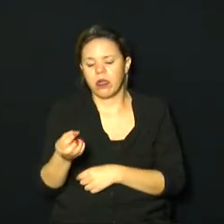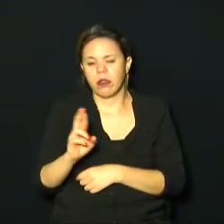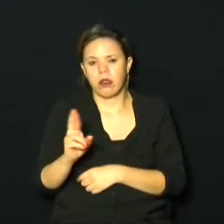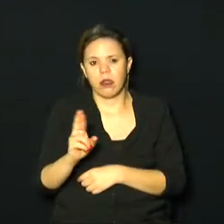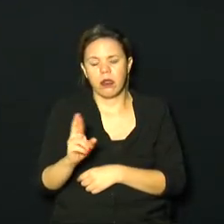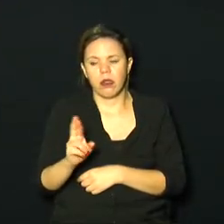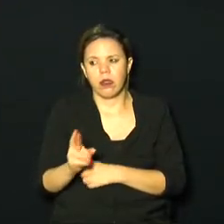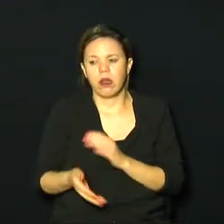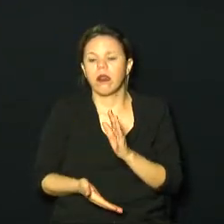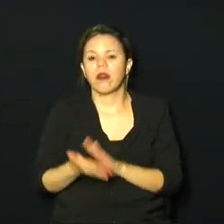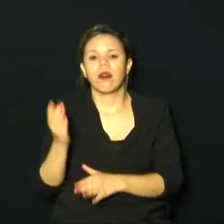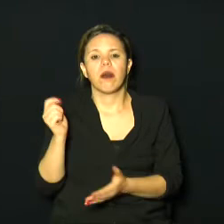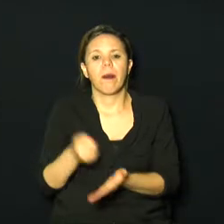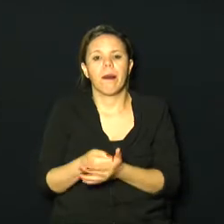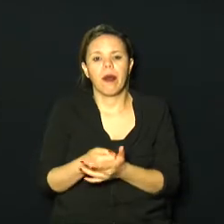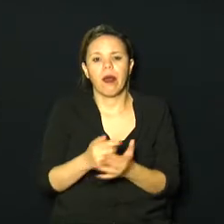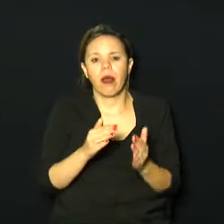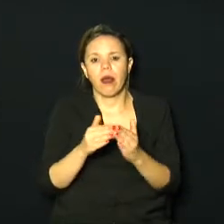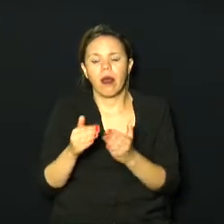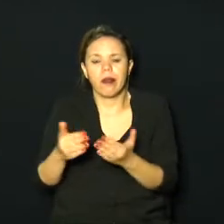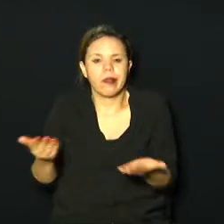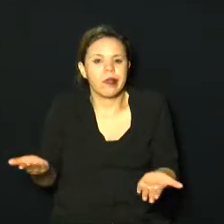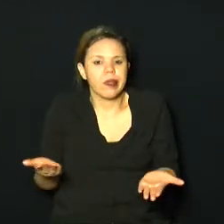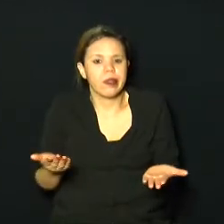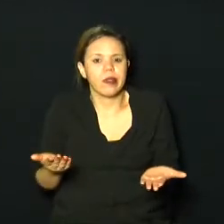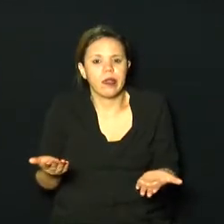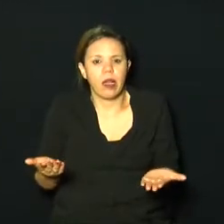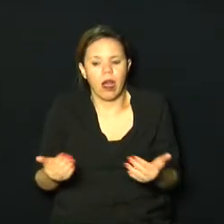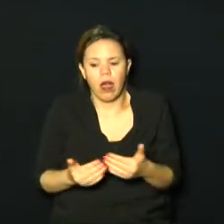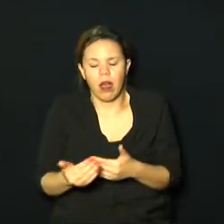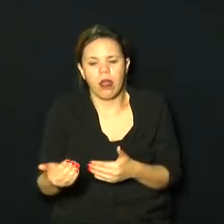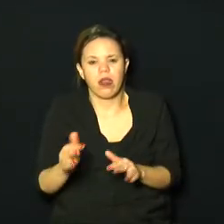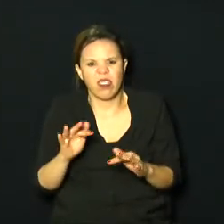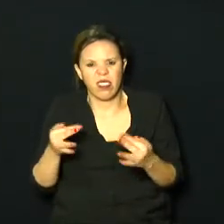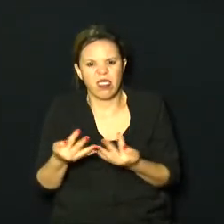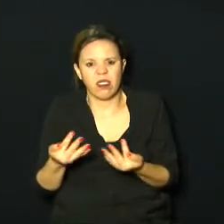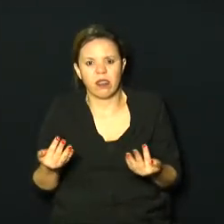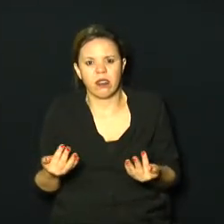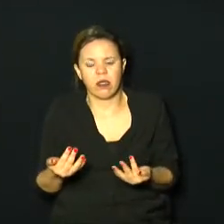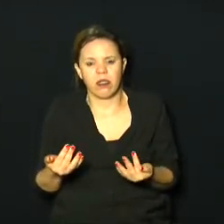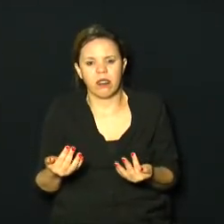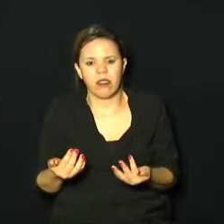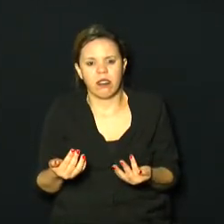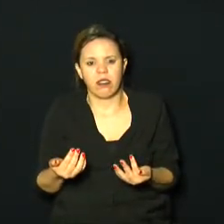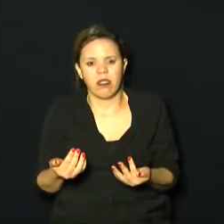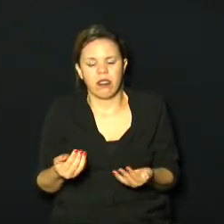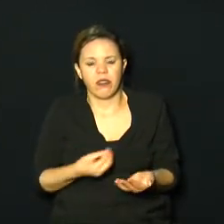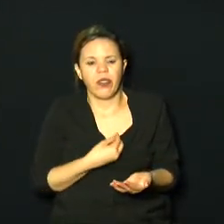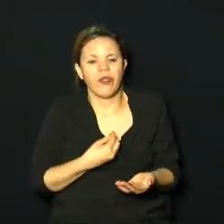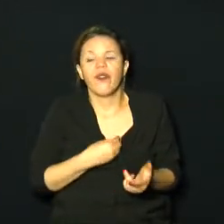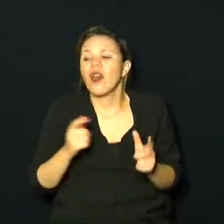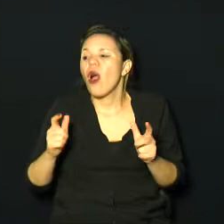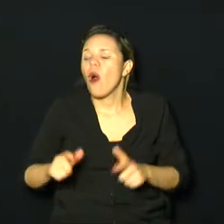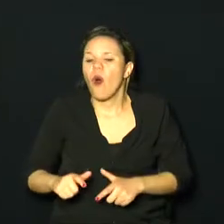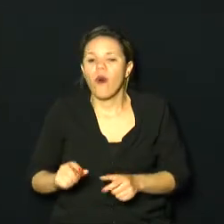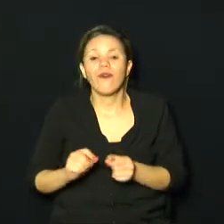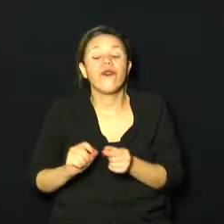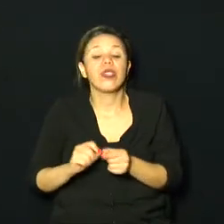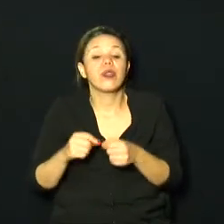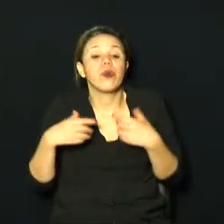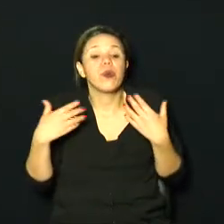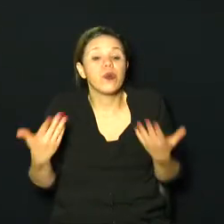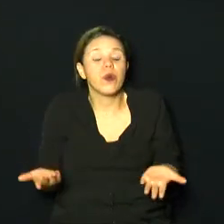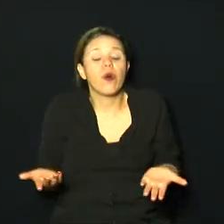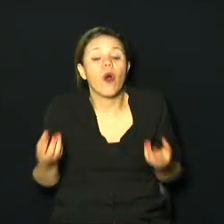se virando para arrumar moradia. Em plena pandemia, as famílias vão ter uma instabilidade para onde vão morar, o que vão fazer, quais